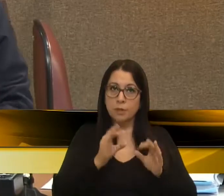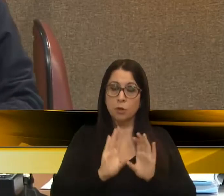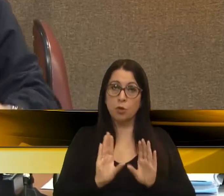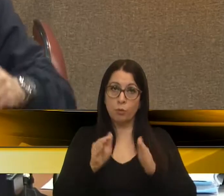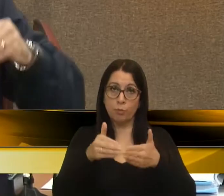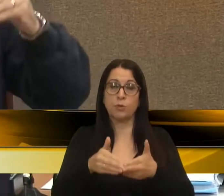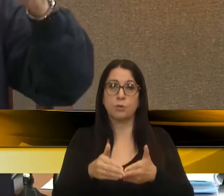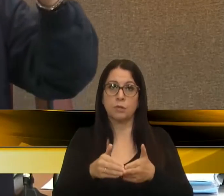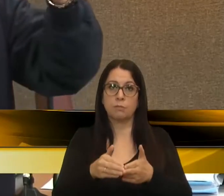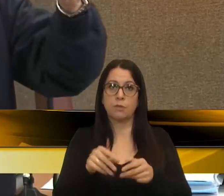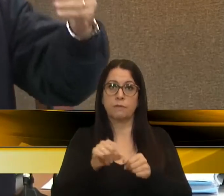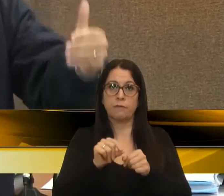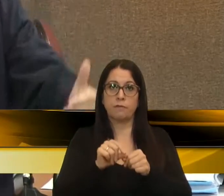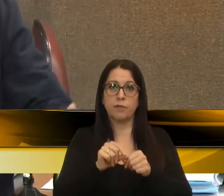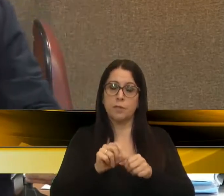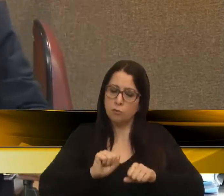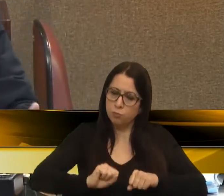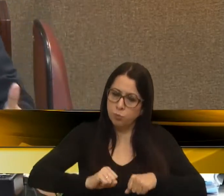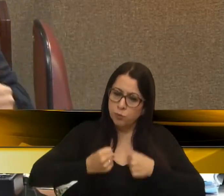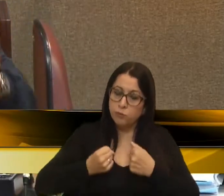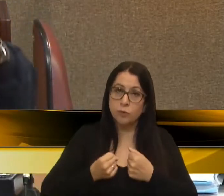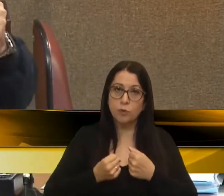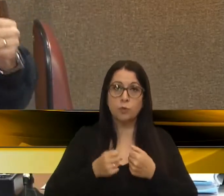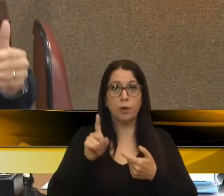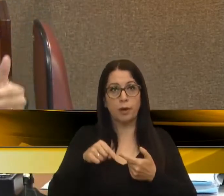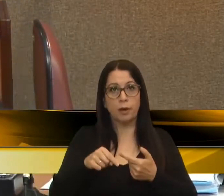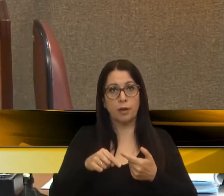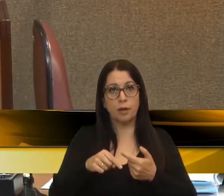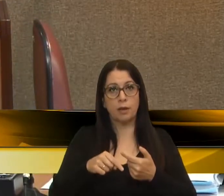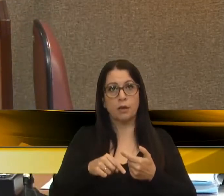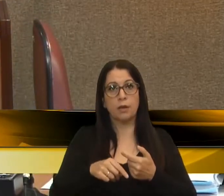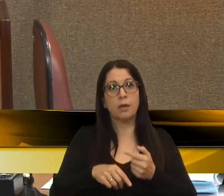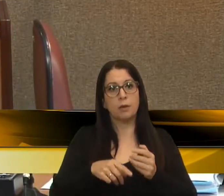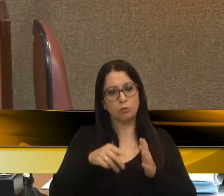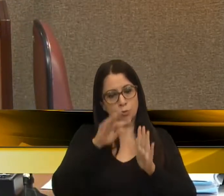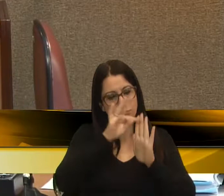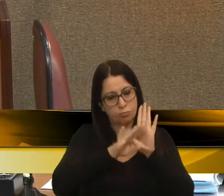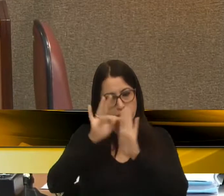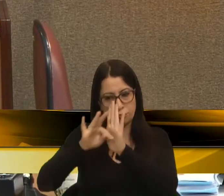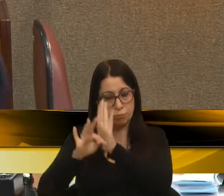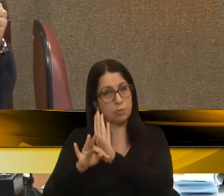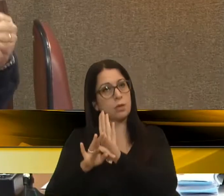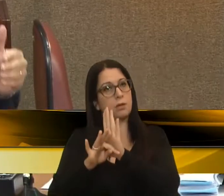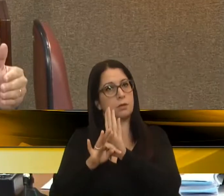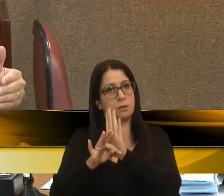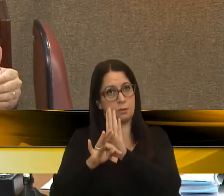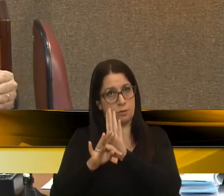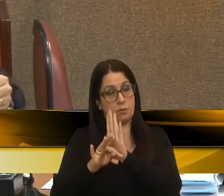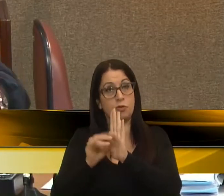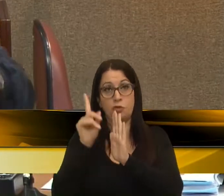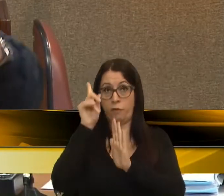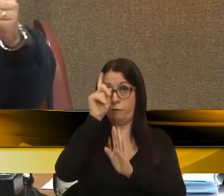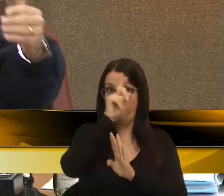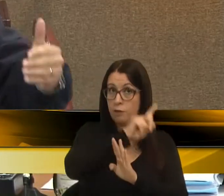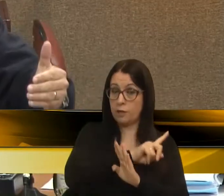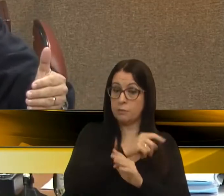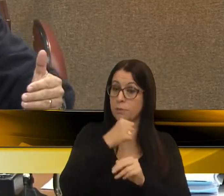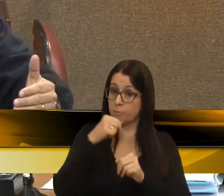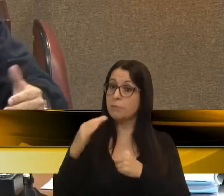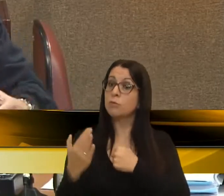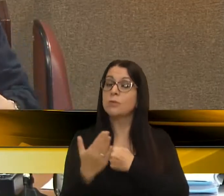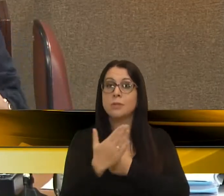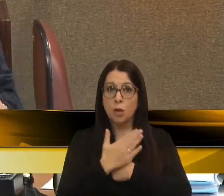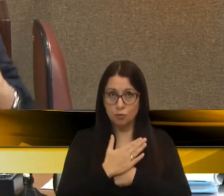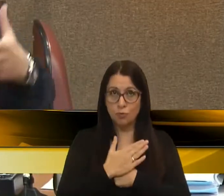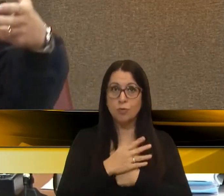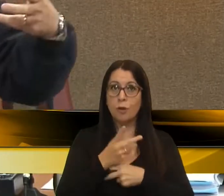comissão, estamos fazendo um grande esforço. É uma matéria densa e complexa, mas nós precisamos deste auxílio,